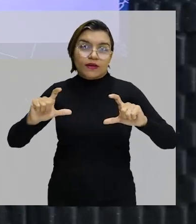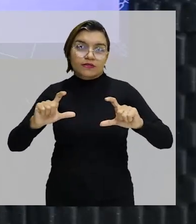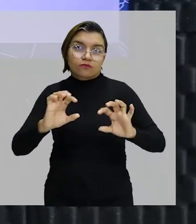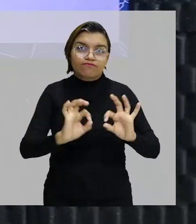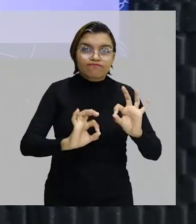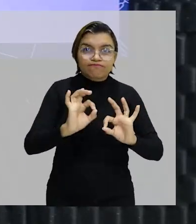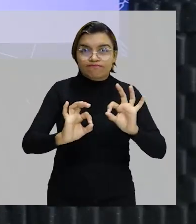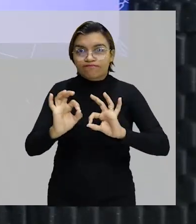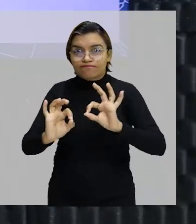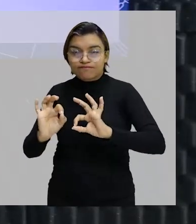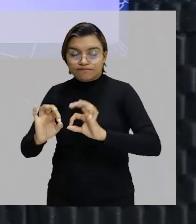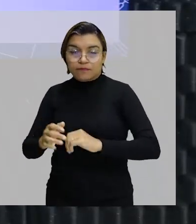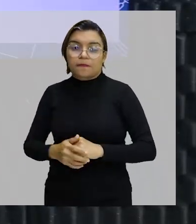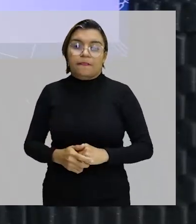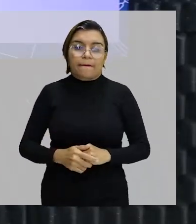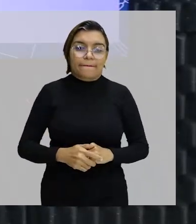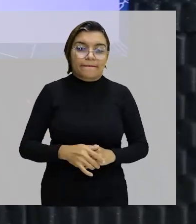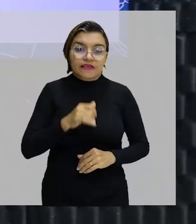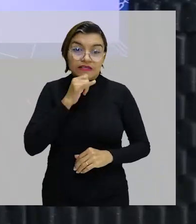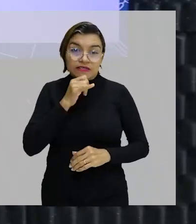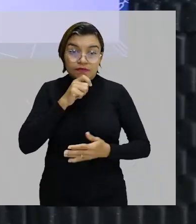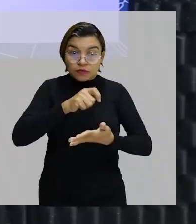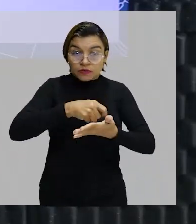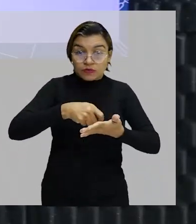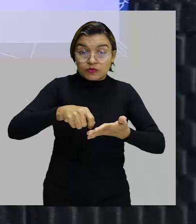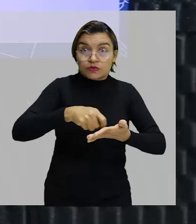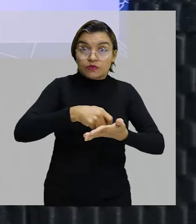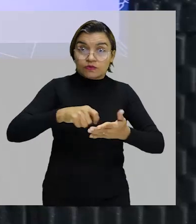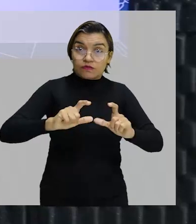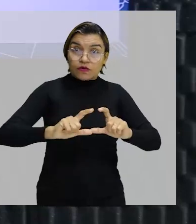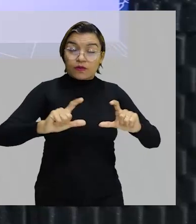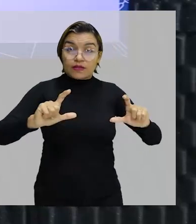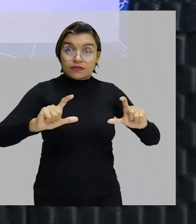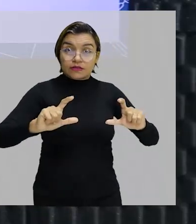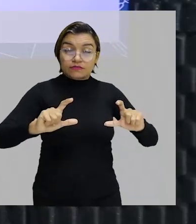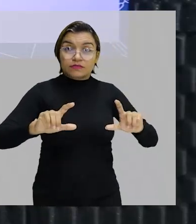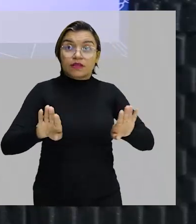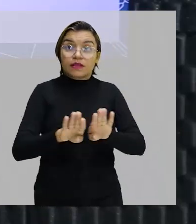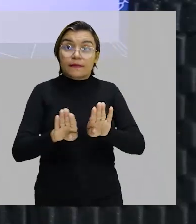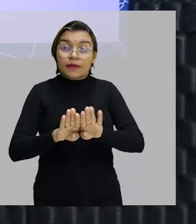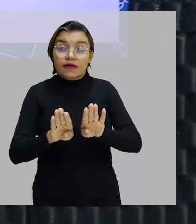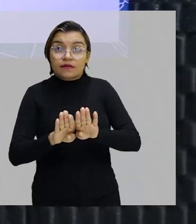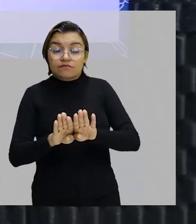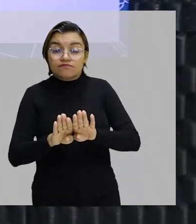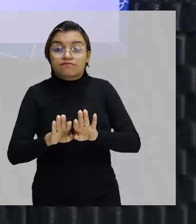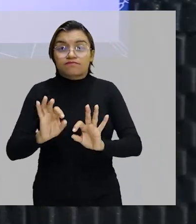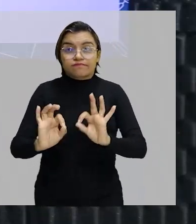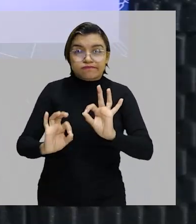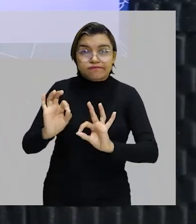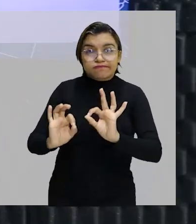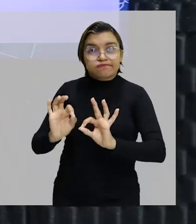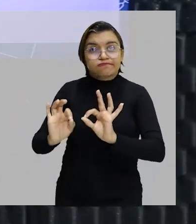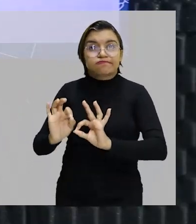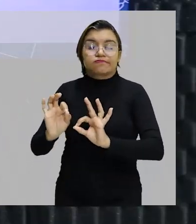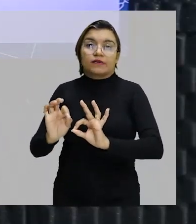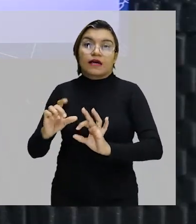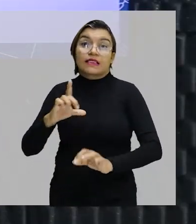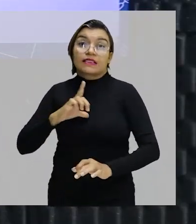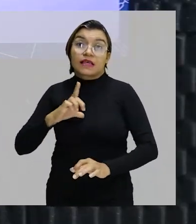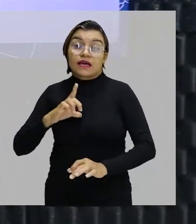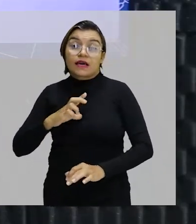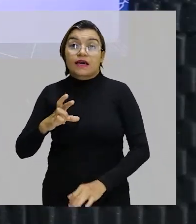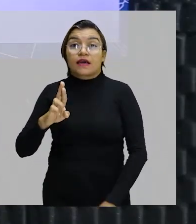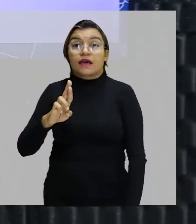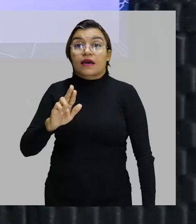química. Escrita a equação, feita o balanceamento, nós vamos estabelecer uma regra de